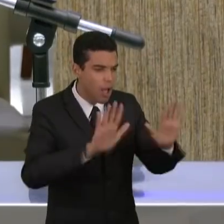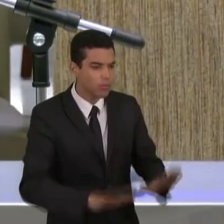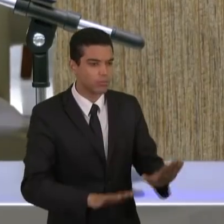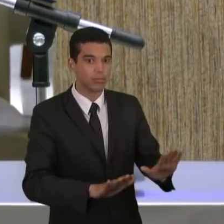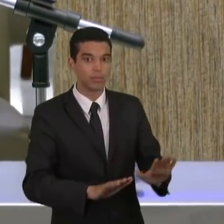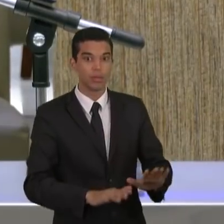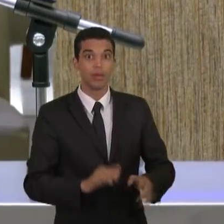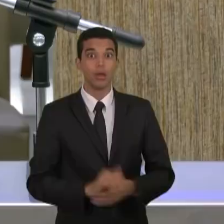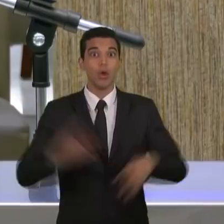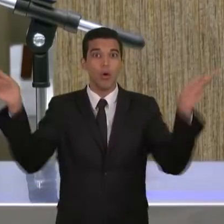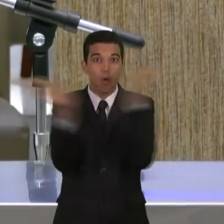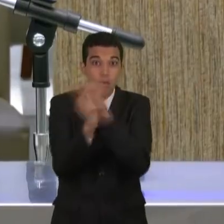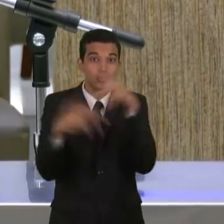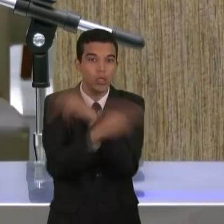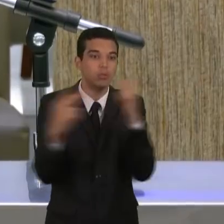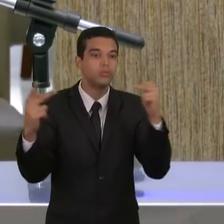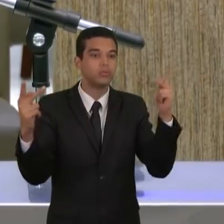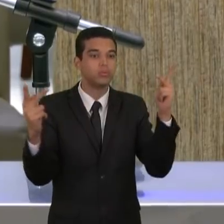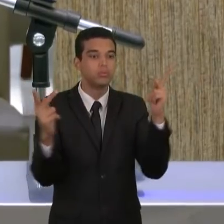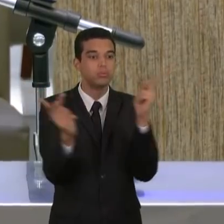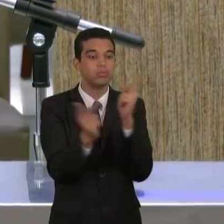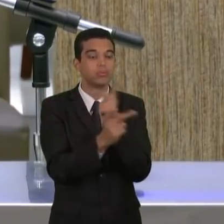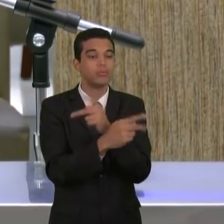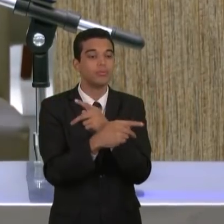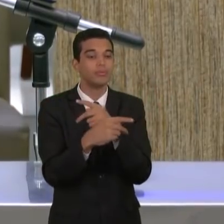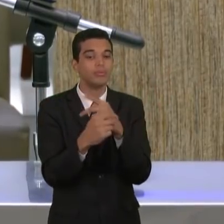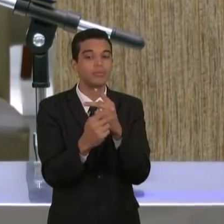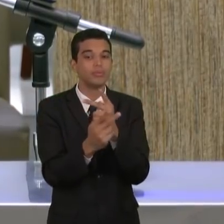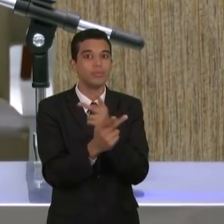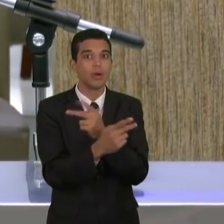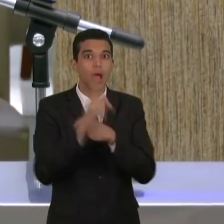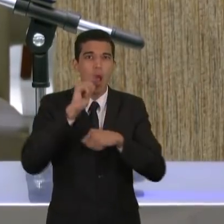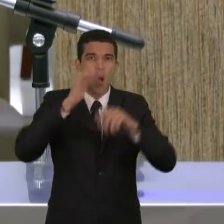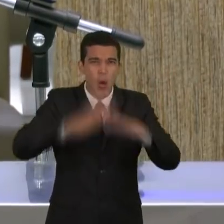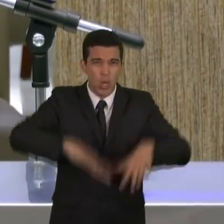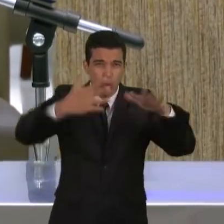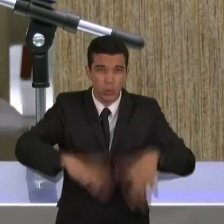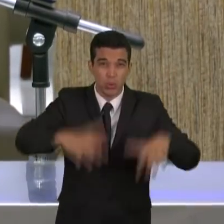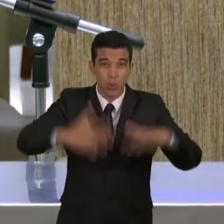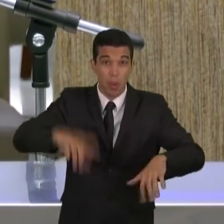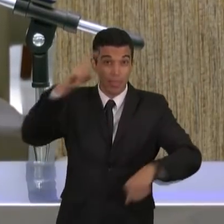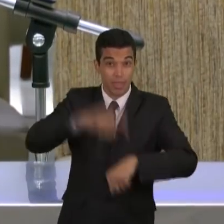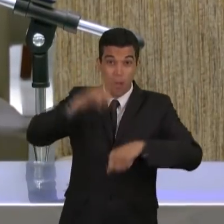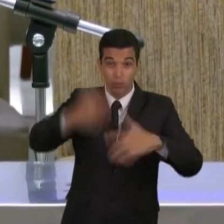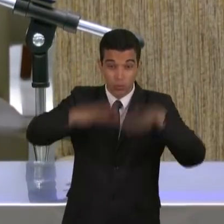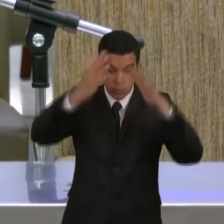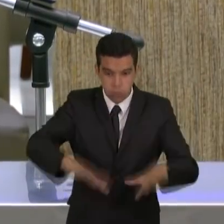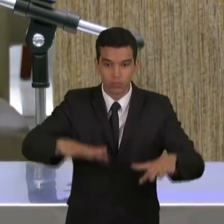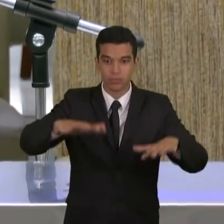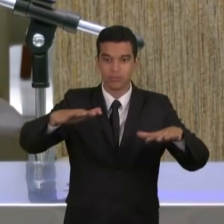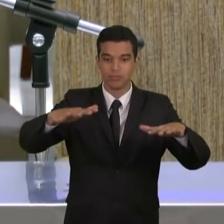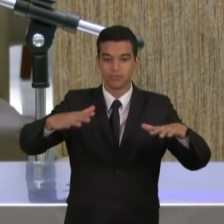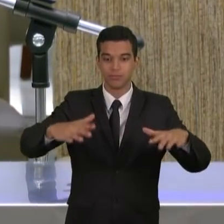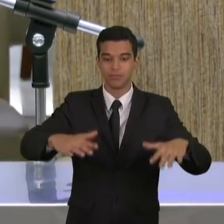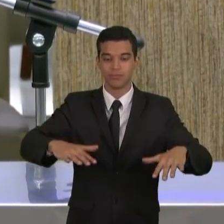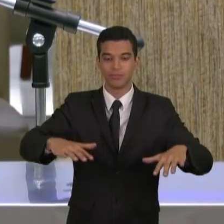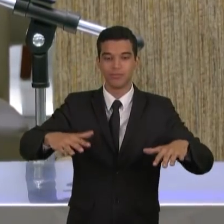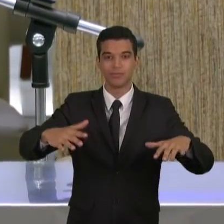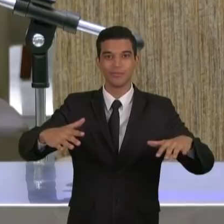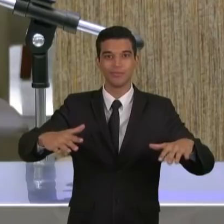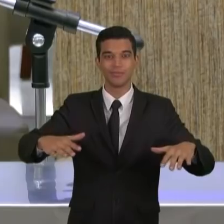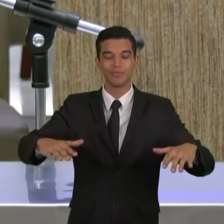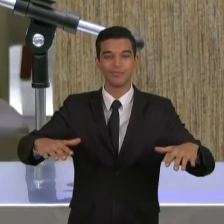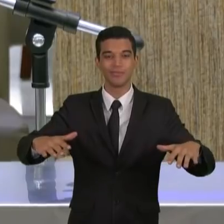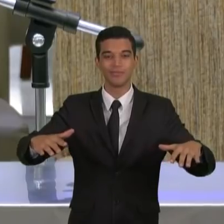E aí e a Bíblia diz que na mesma hora e se